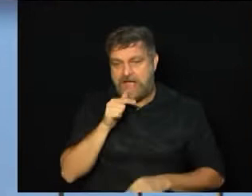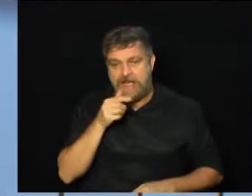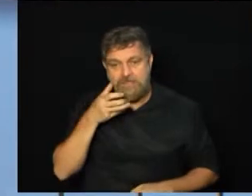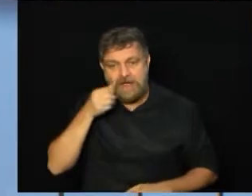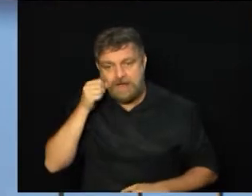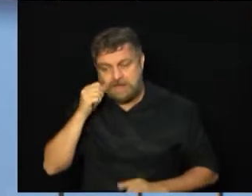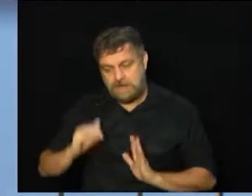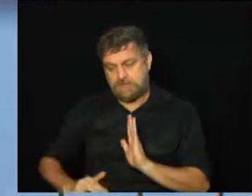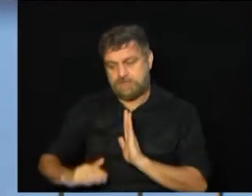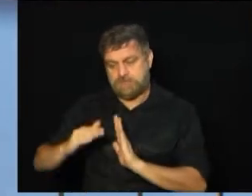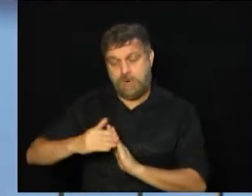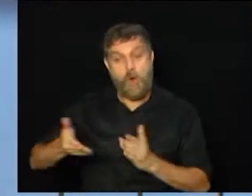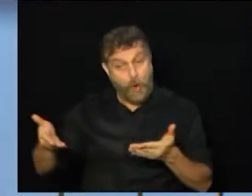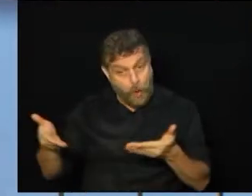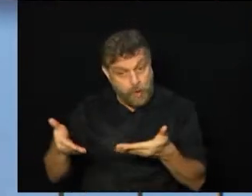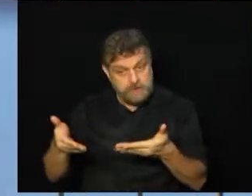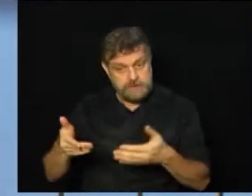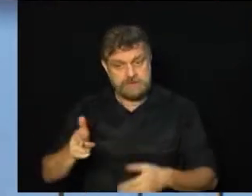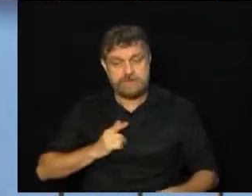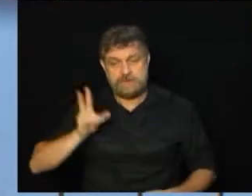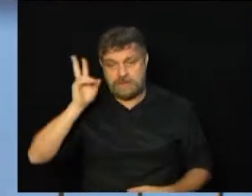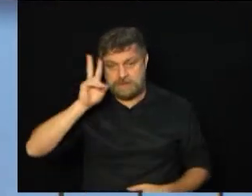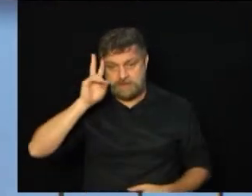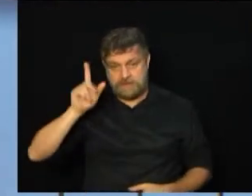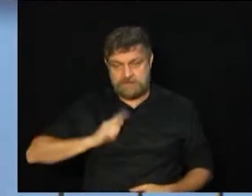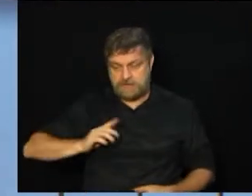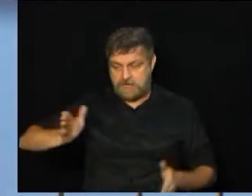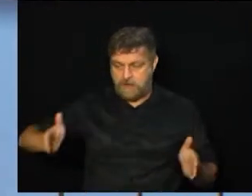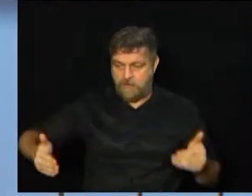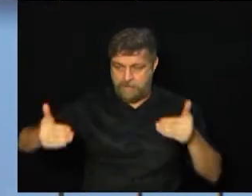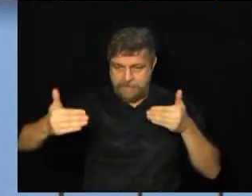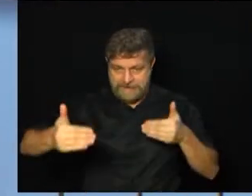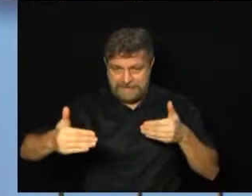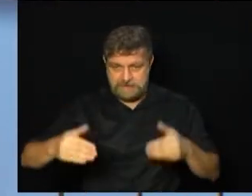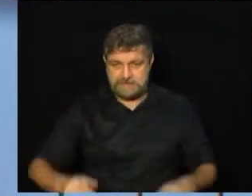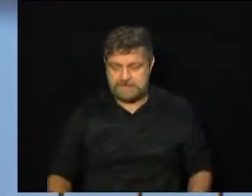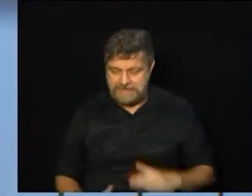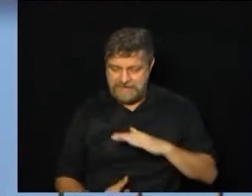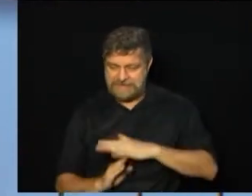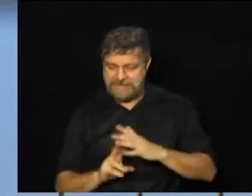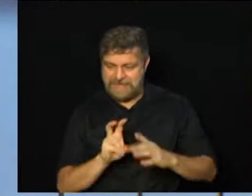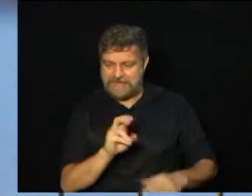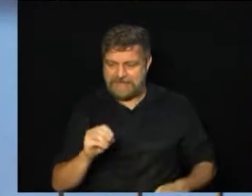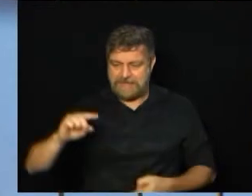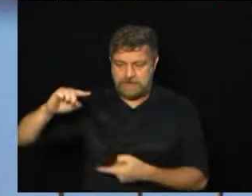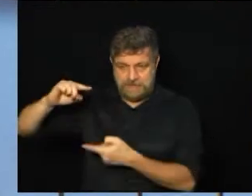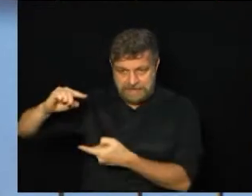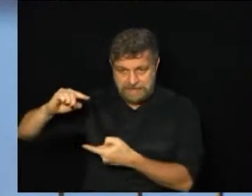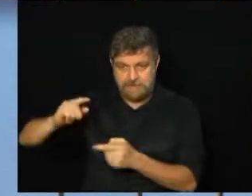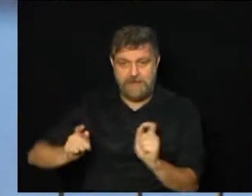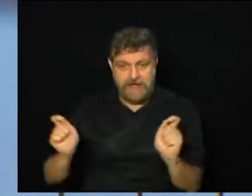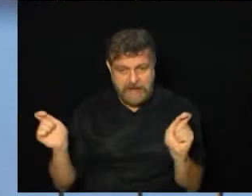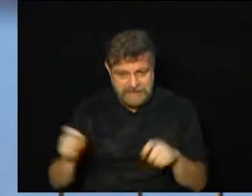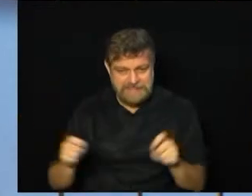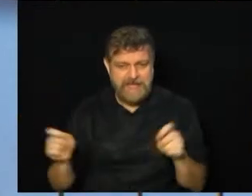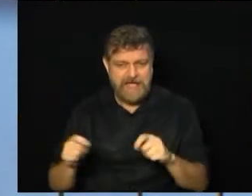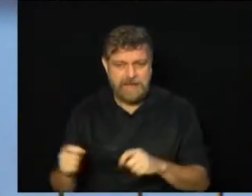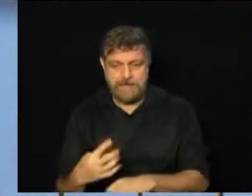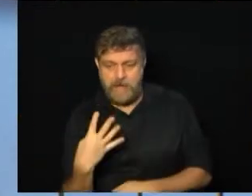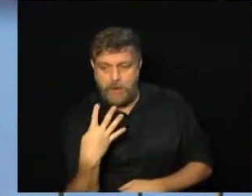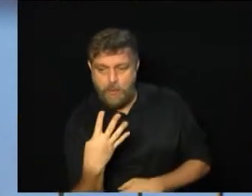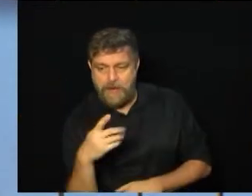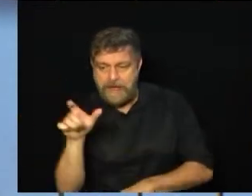reserva ainda hoje. Lembrando que uma caixa d'água de até 500 litros abastece uma família de